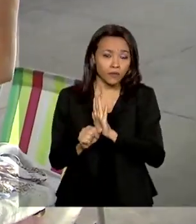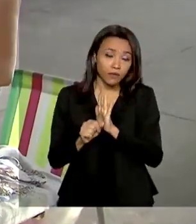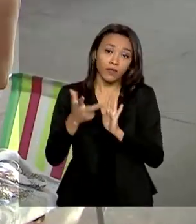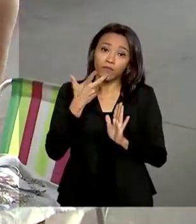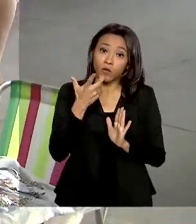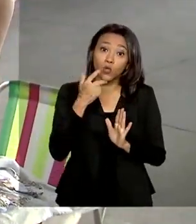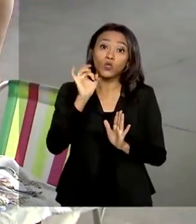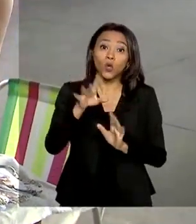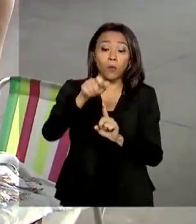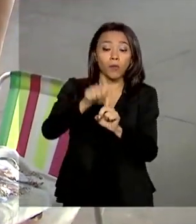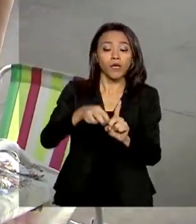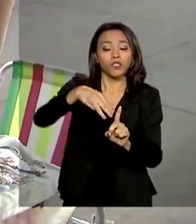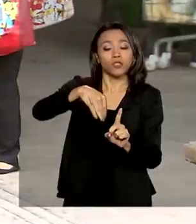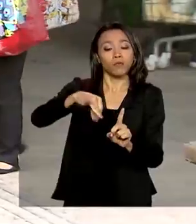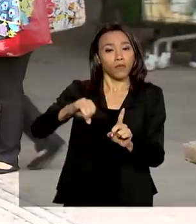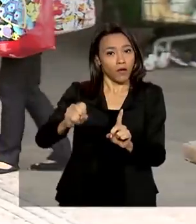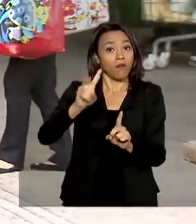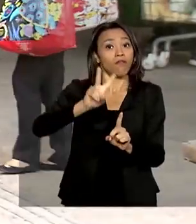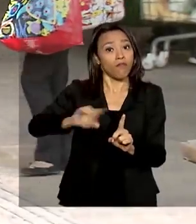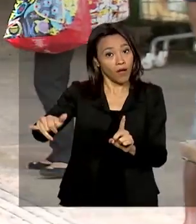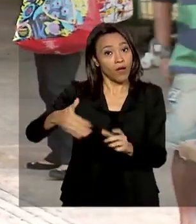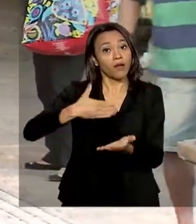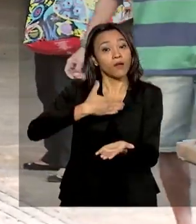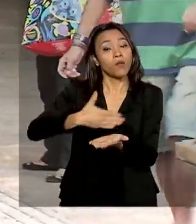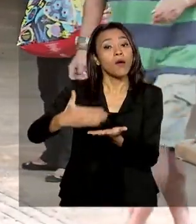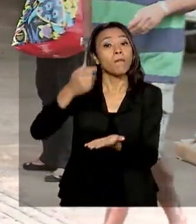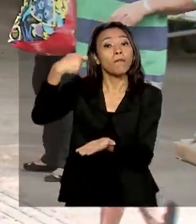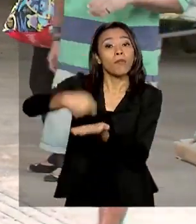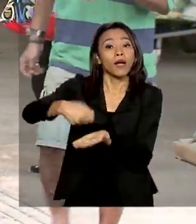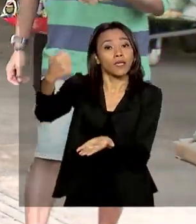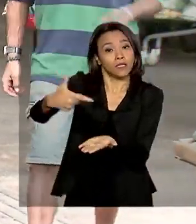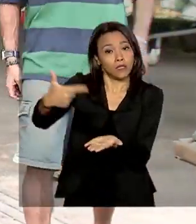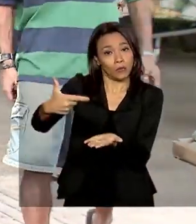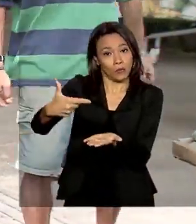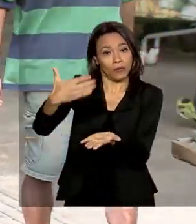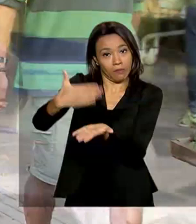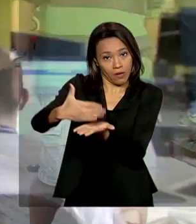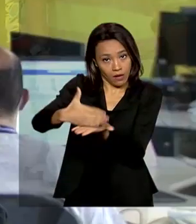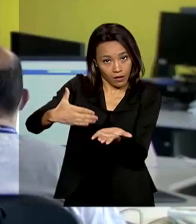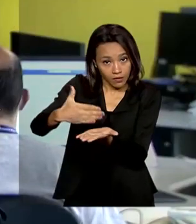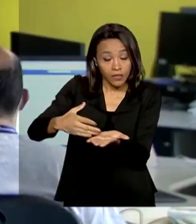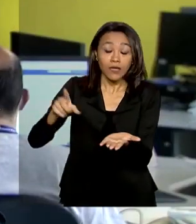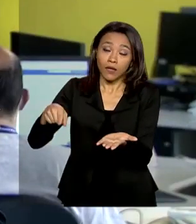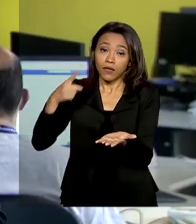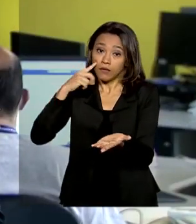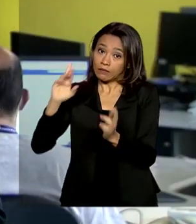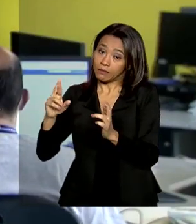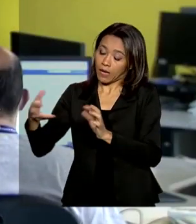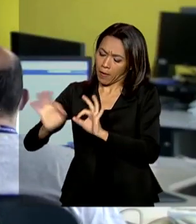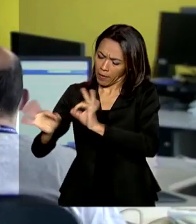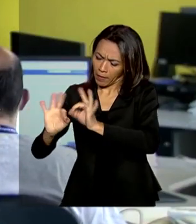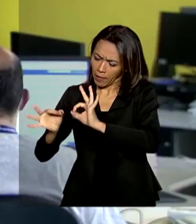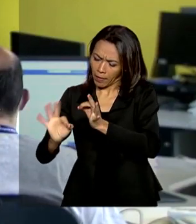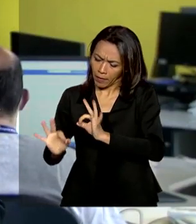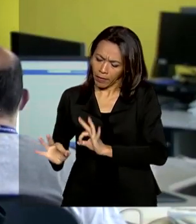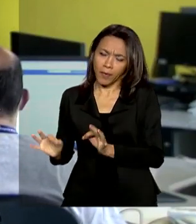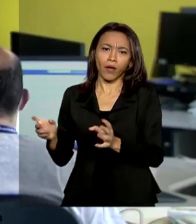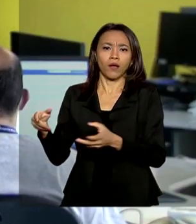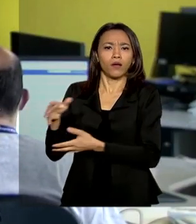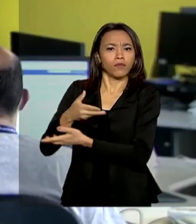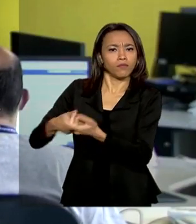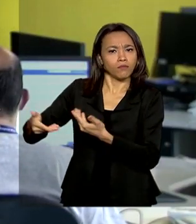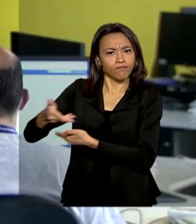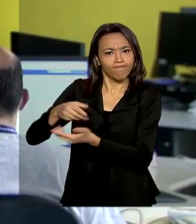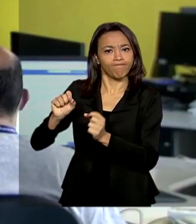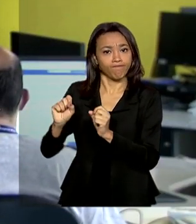apenas em maio será anunciado o pagamento da segunda parcela do auxílio. Até lá, o governo espera regularizar todos os pedidos. O ministro